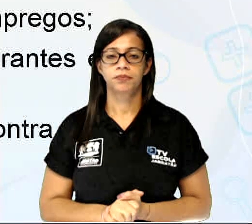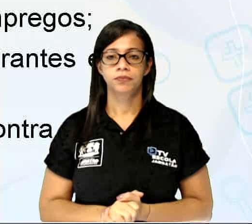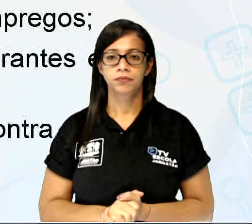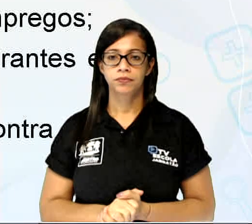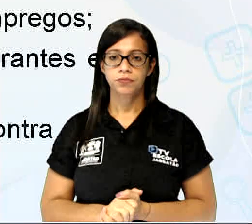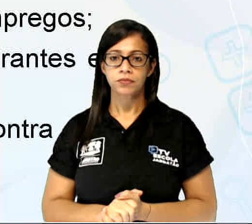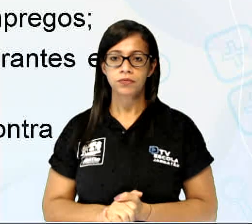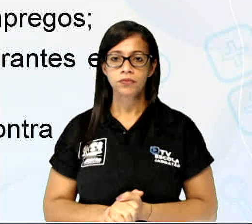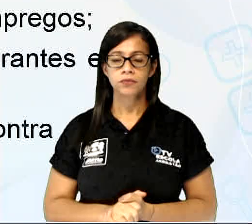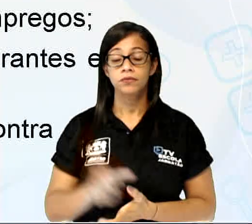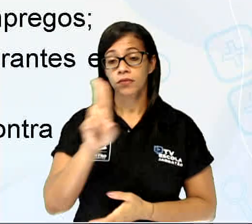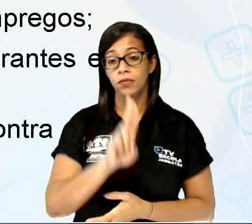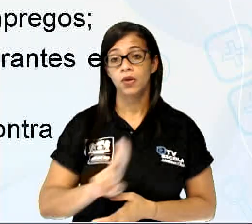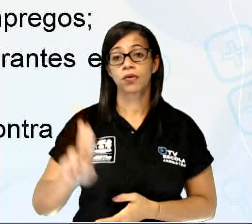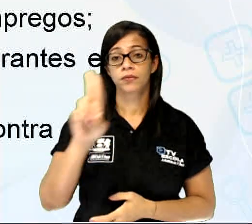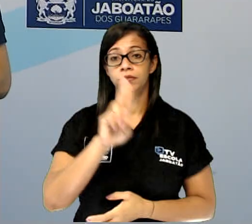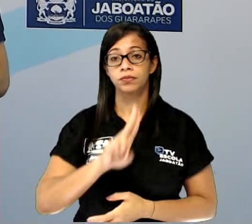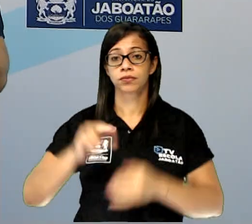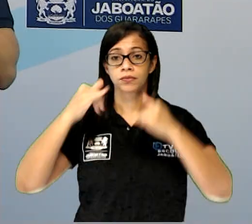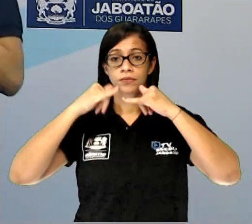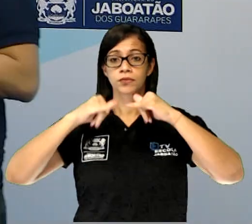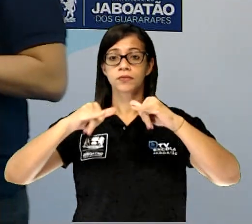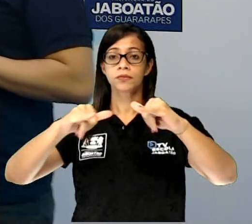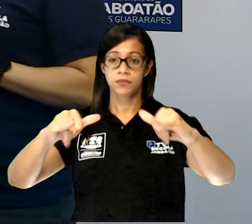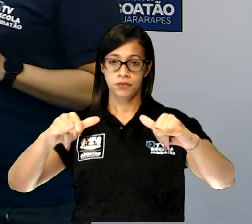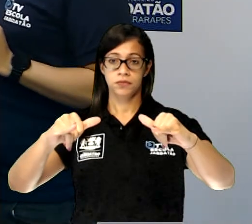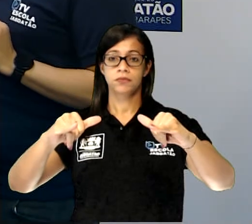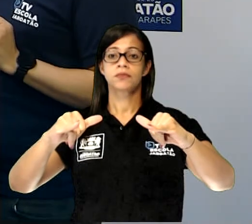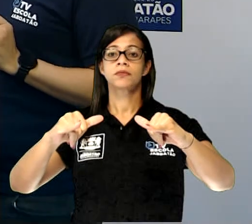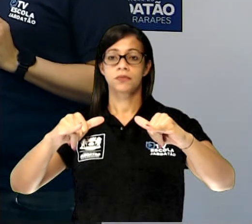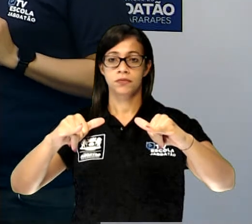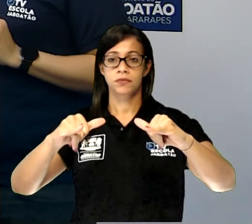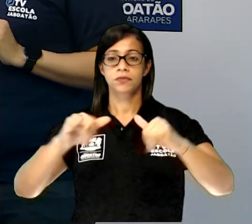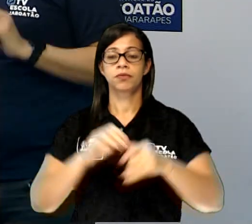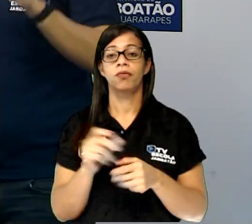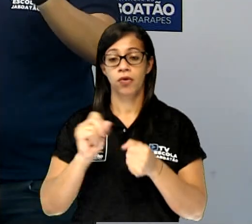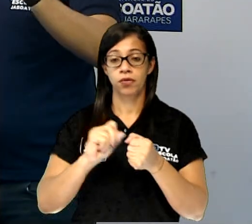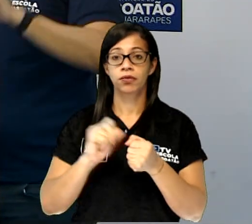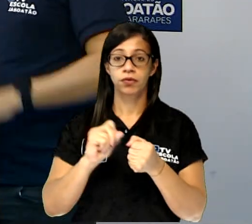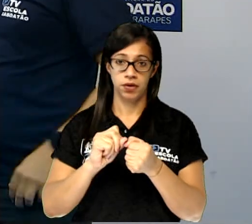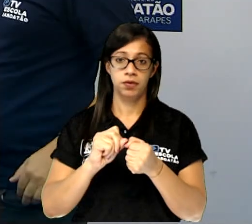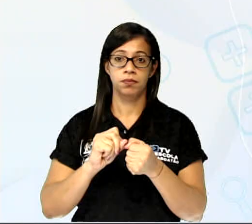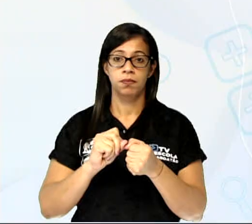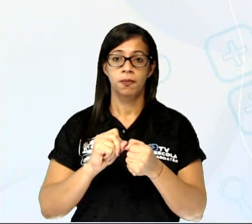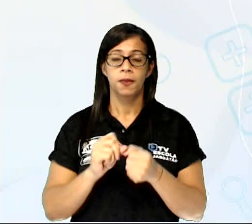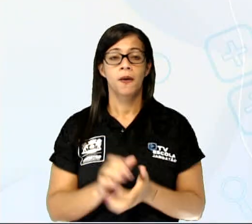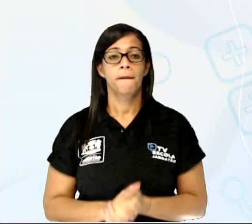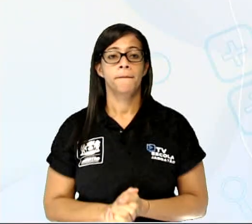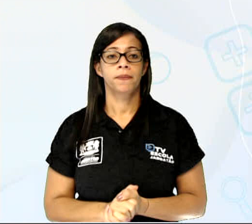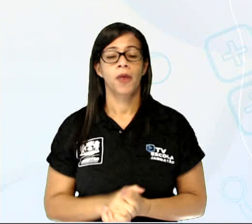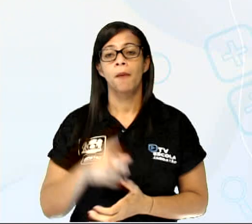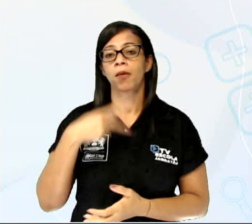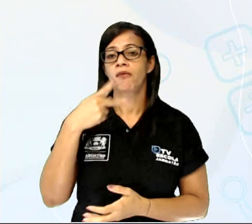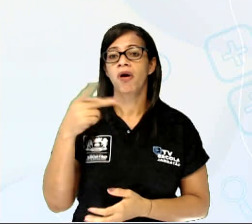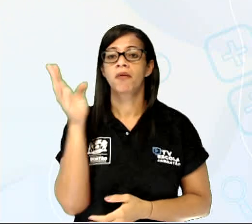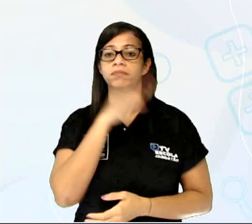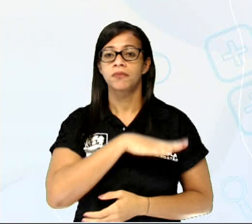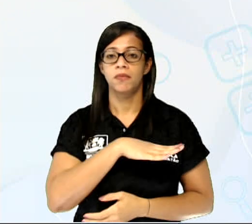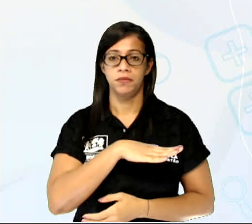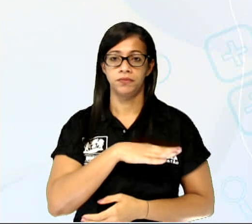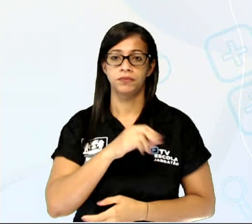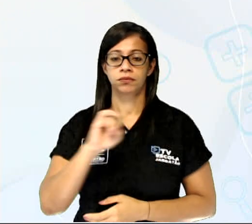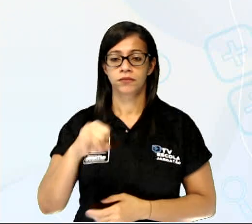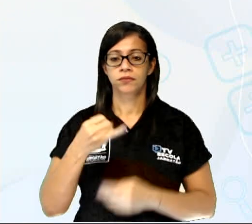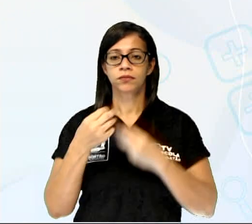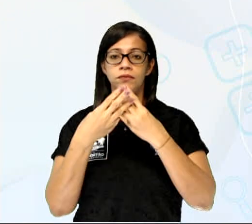ali para difamar os judeus. E aqui eu trouxe para vocês um exemplo dessa propaganda, 2 exemplos, na verdade, dessa propaganda. E quero que vocês